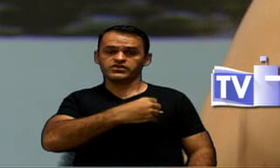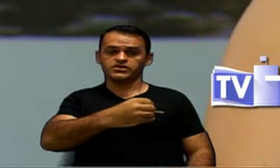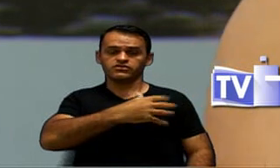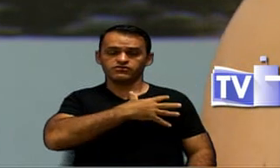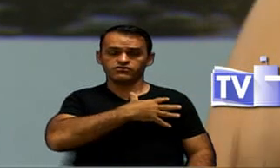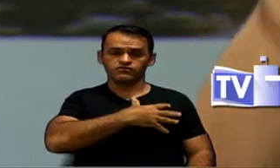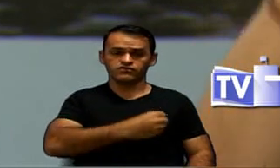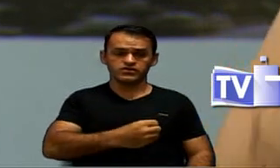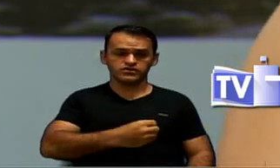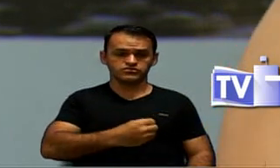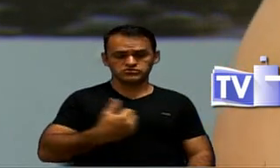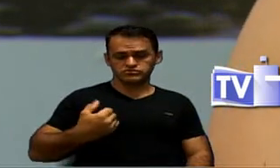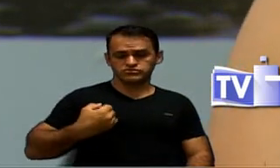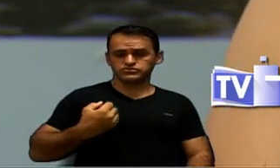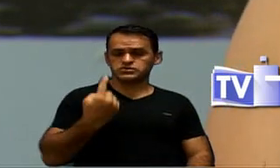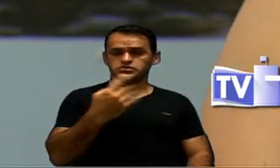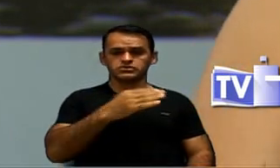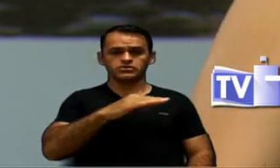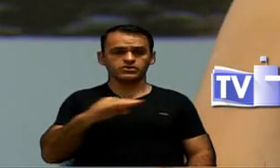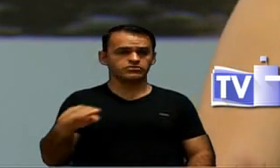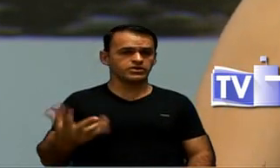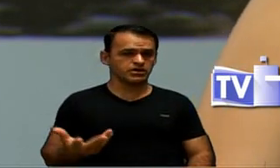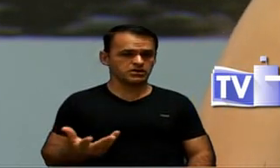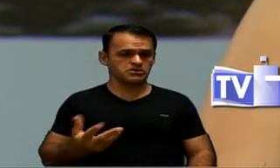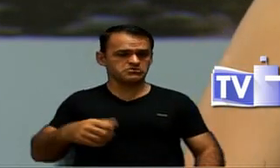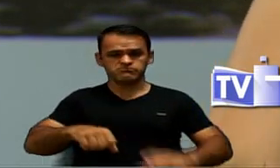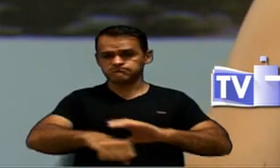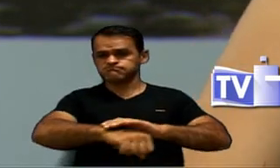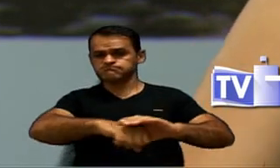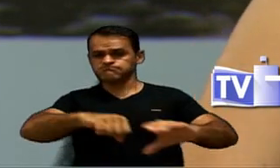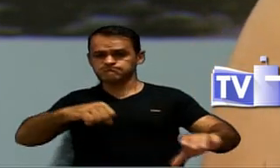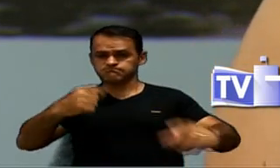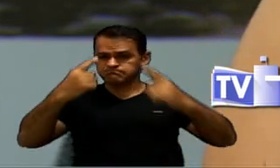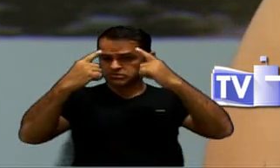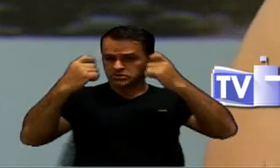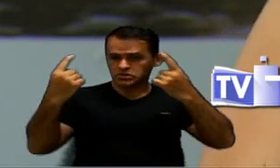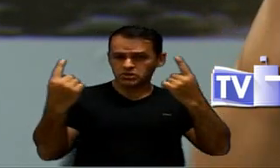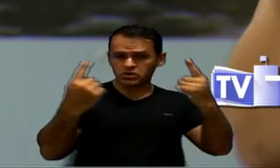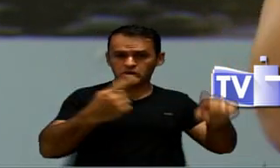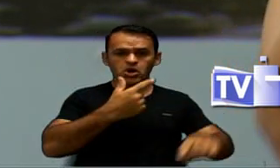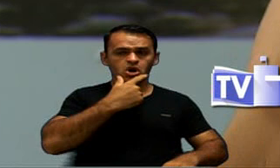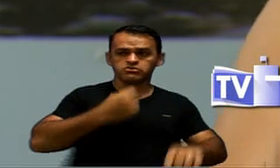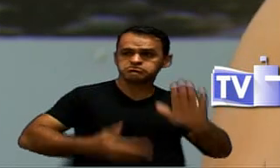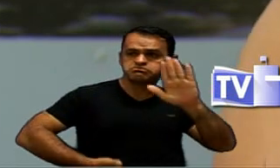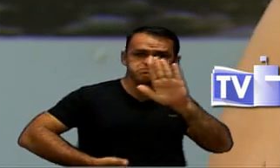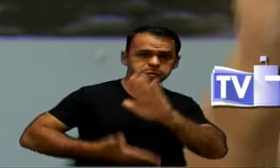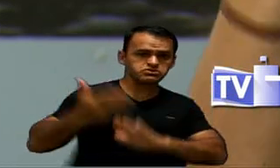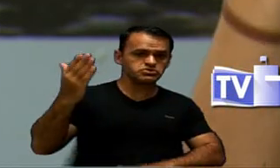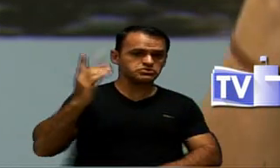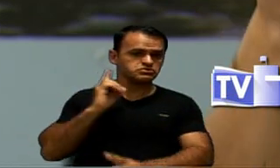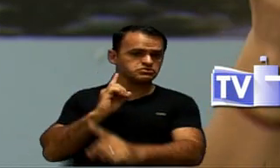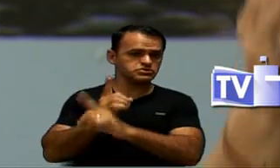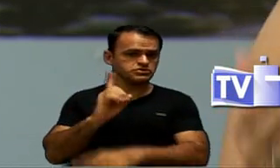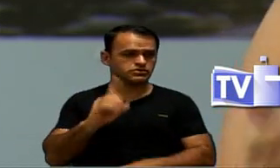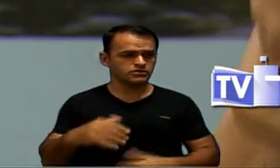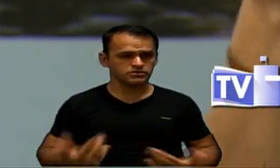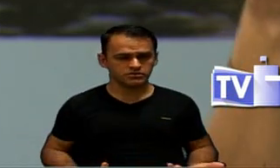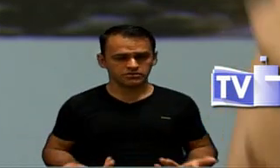testa dele. Funciona. Nós temos equipamento, mas e aí? Não tinha uma viatura. Então,